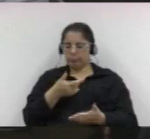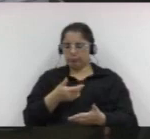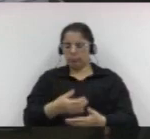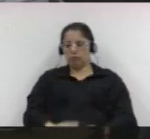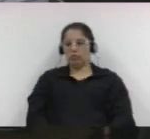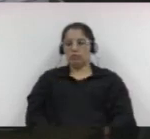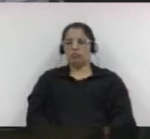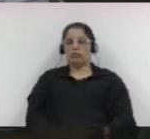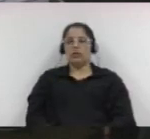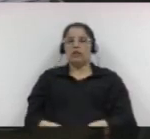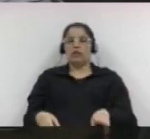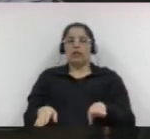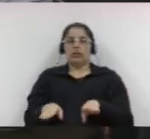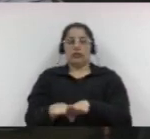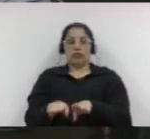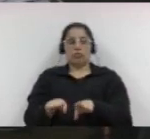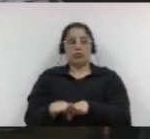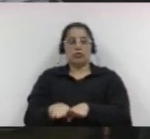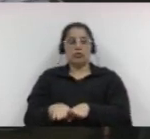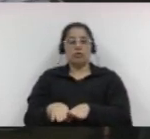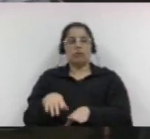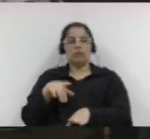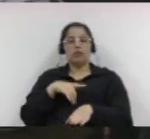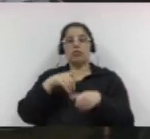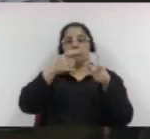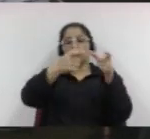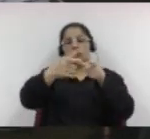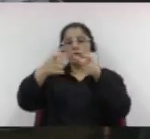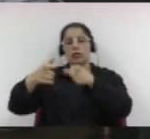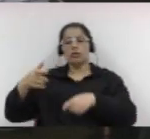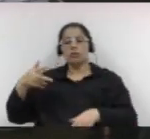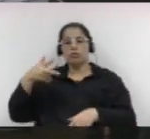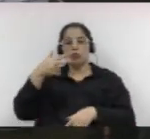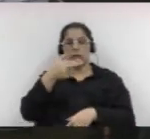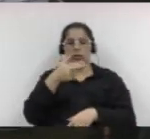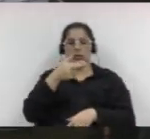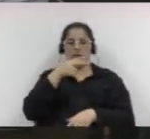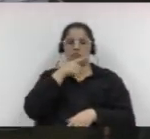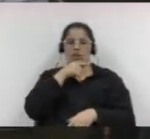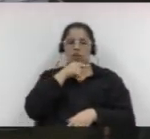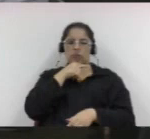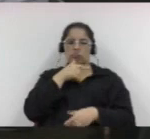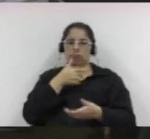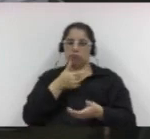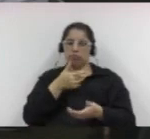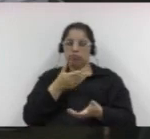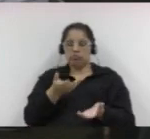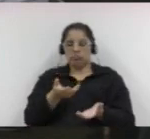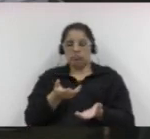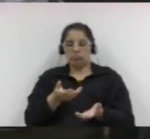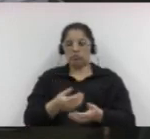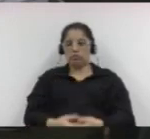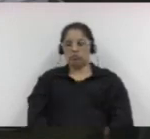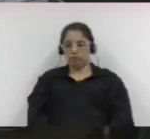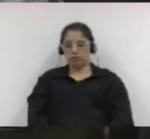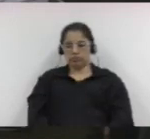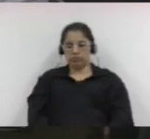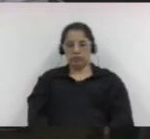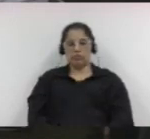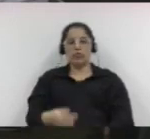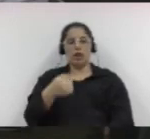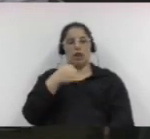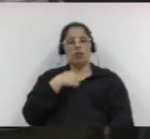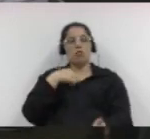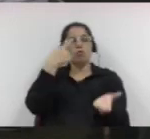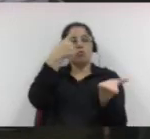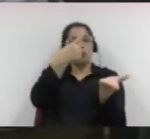foi cortada a água de alguns moradores naquela região. Então, eu vou marcar uma reunião com